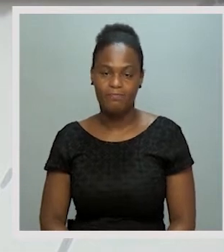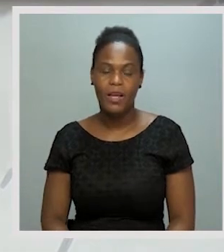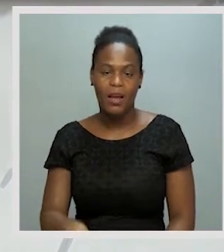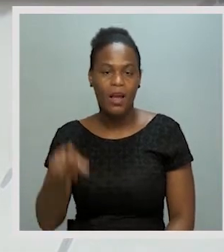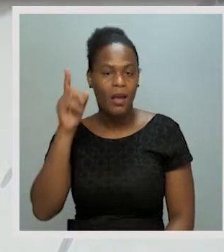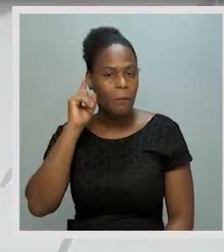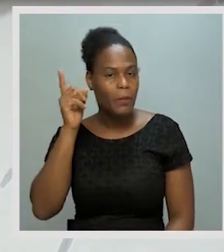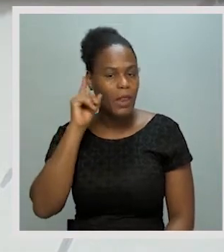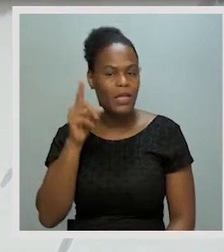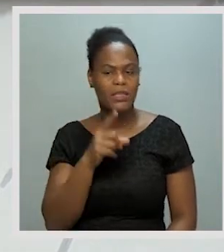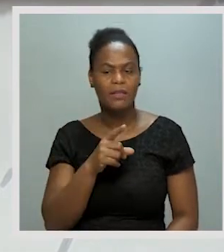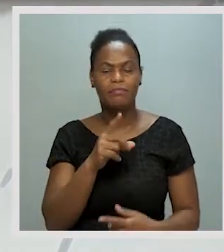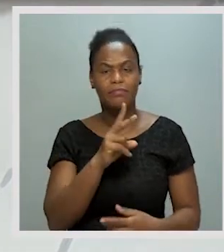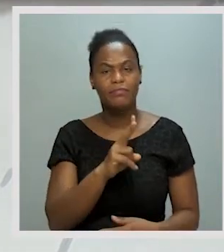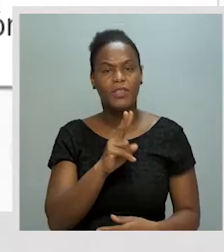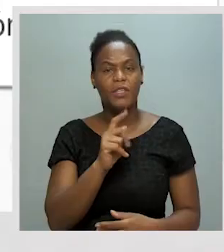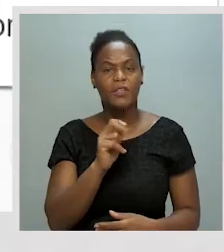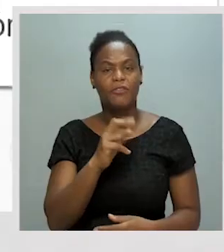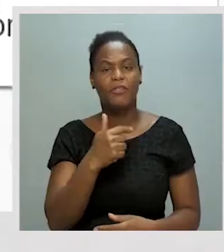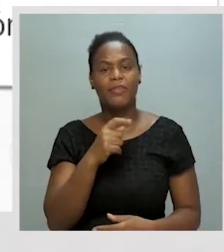A importância da vertente lúdica.